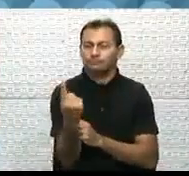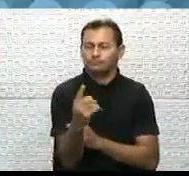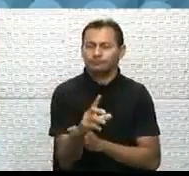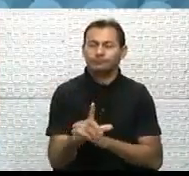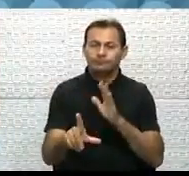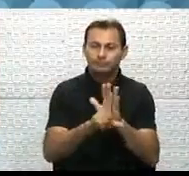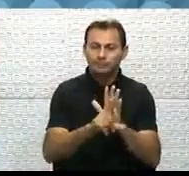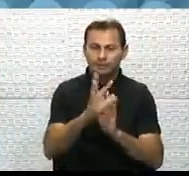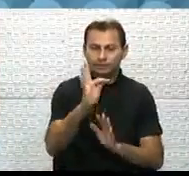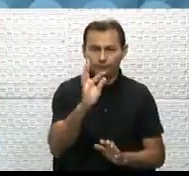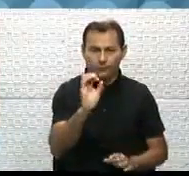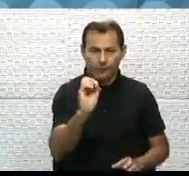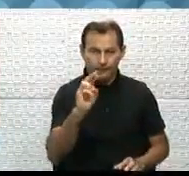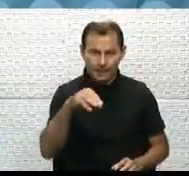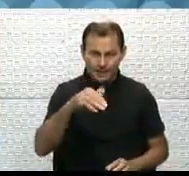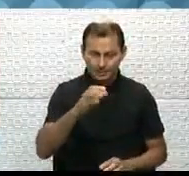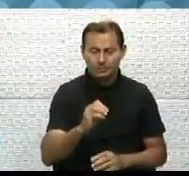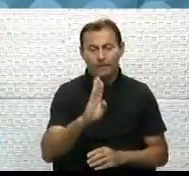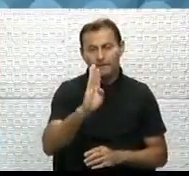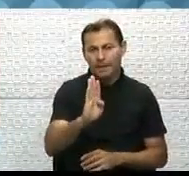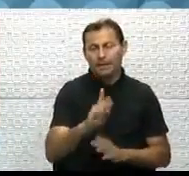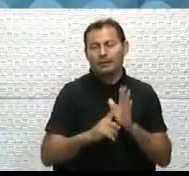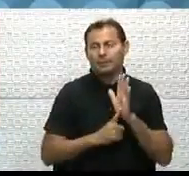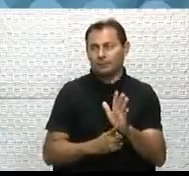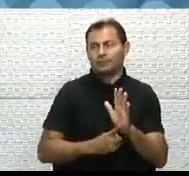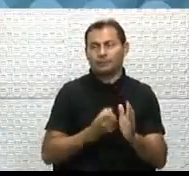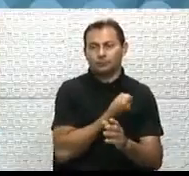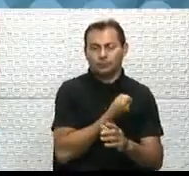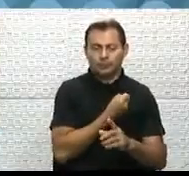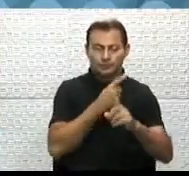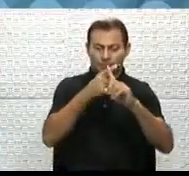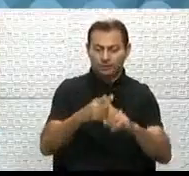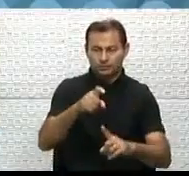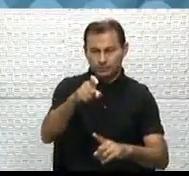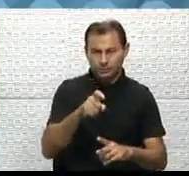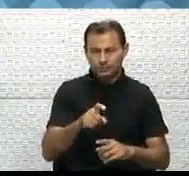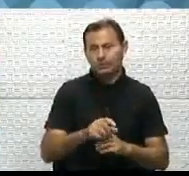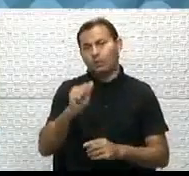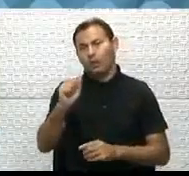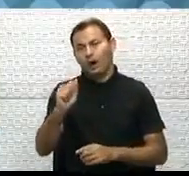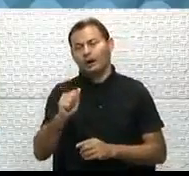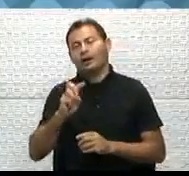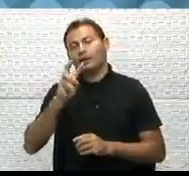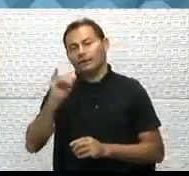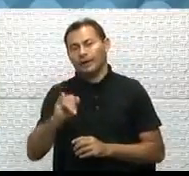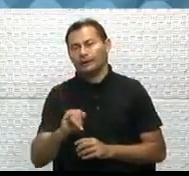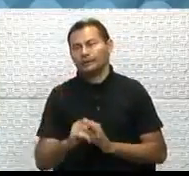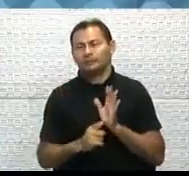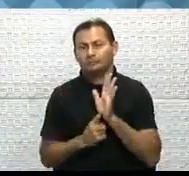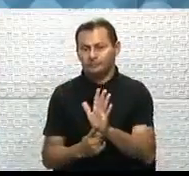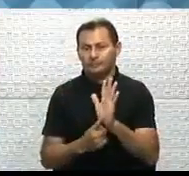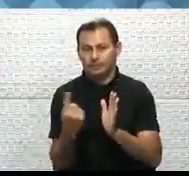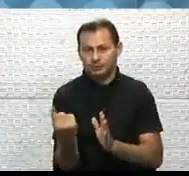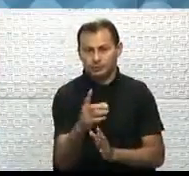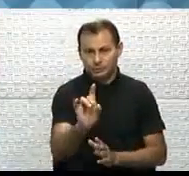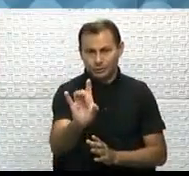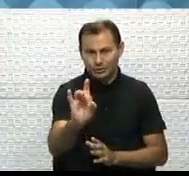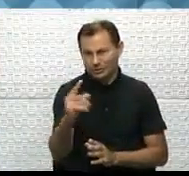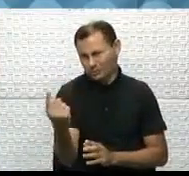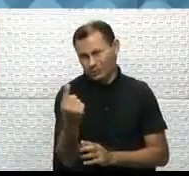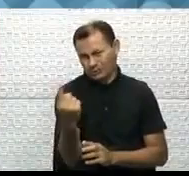na lei de formação. Então, o B que a calculadora apresenta é o número que multiplica o x e o A é o número que vai aparecer